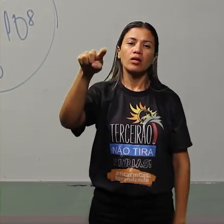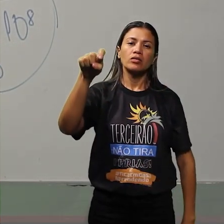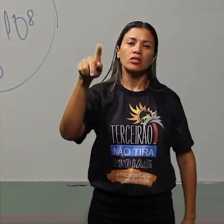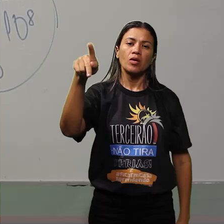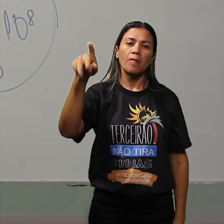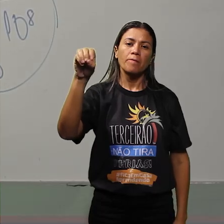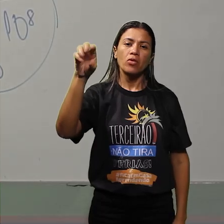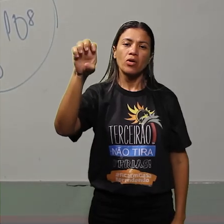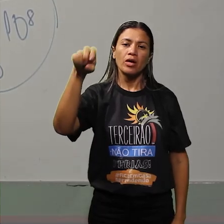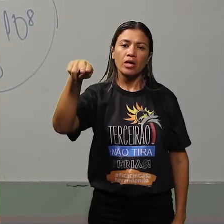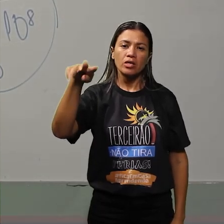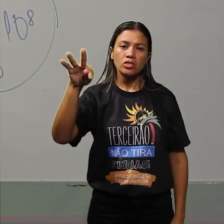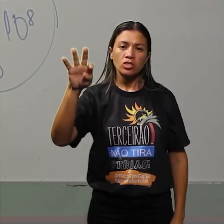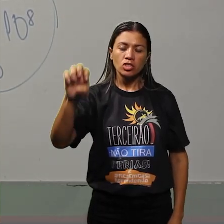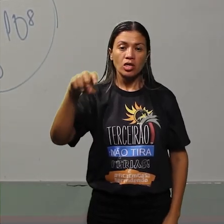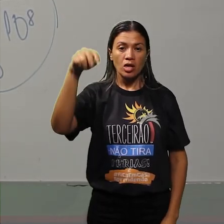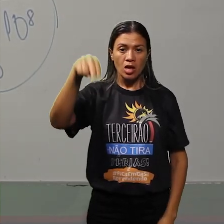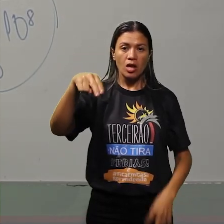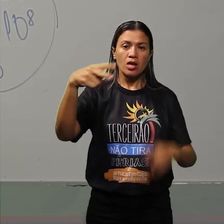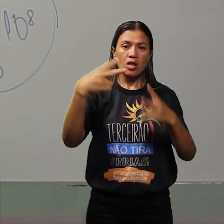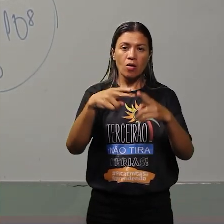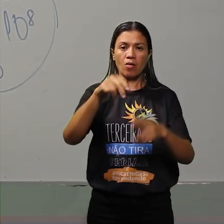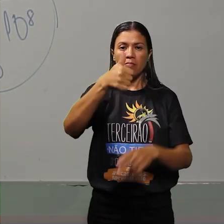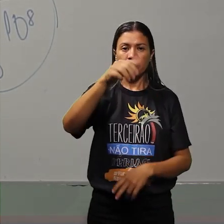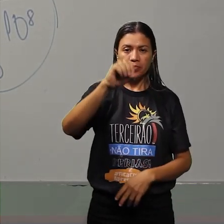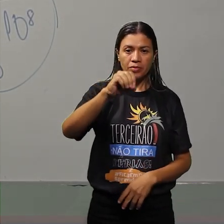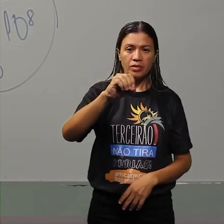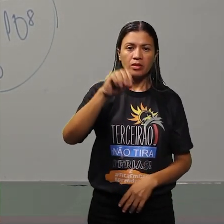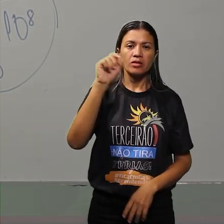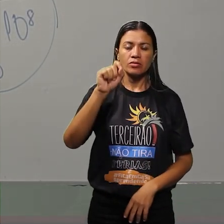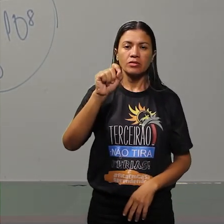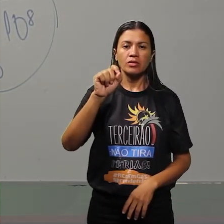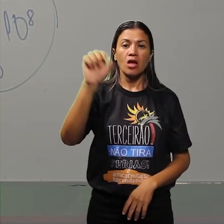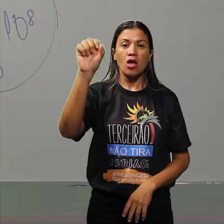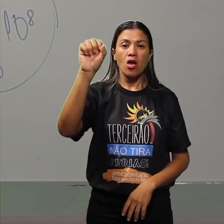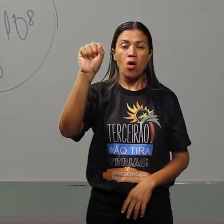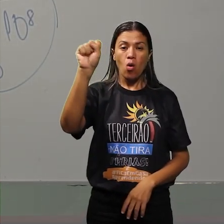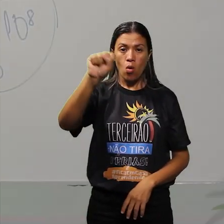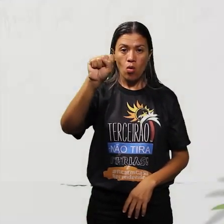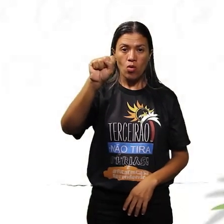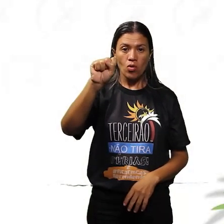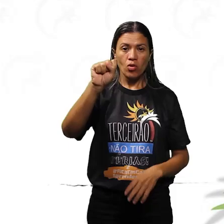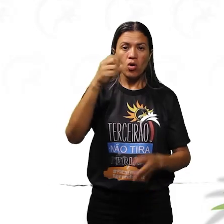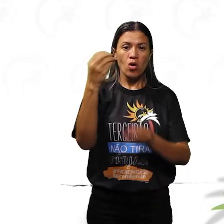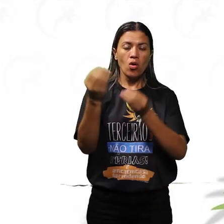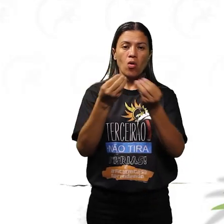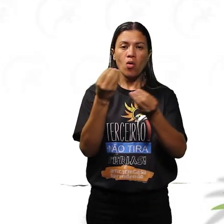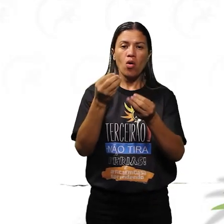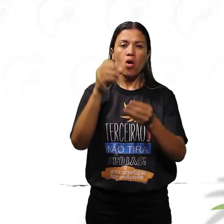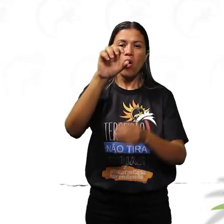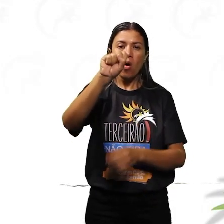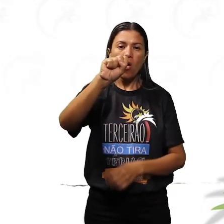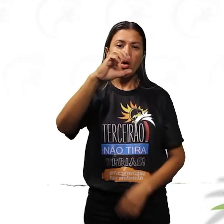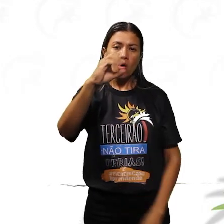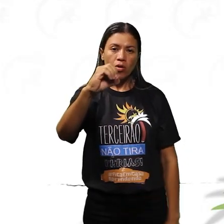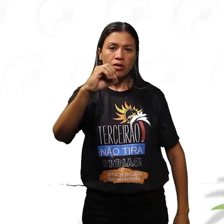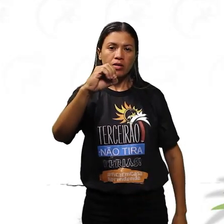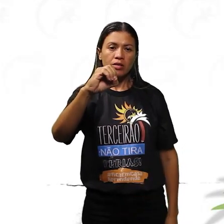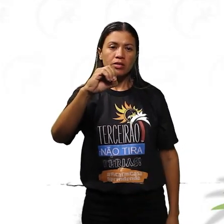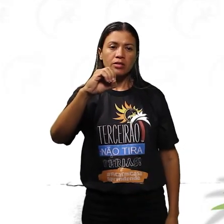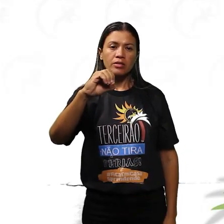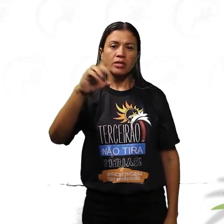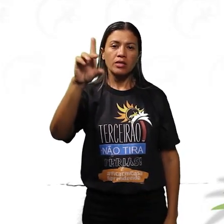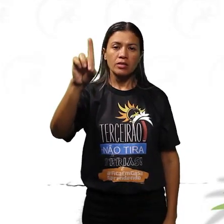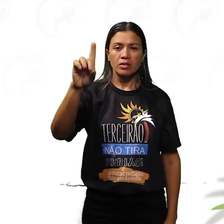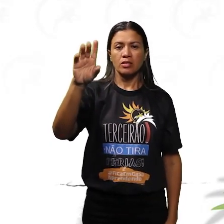teu nível sonoro, passa a ser igual a 10 vezes quem sobrou lá, que foi o 8, passa a ser de quanto? 80